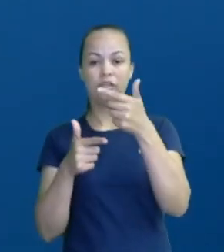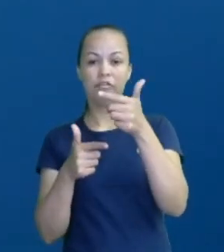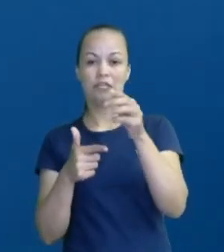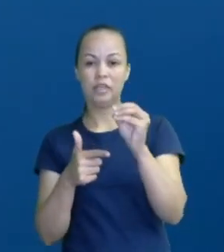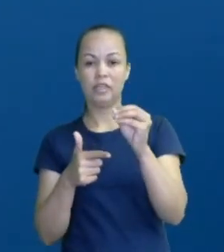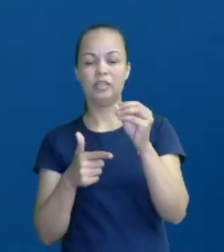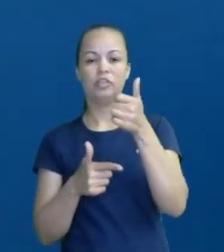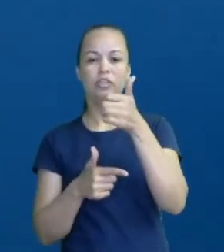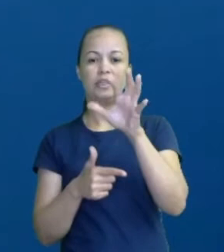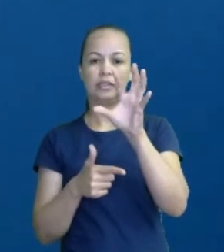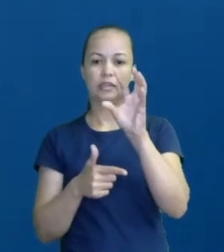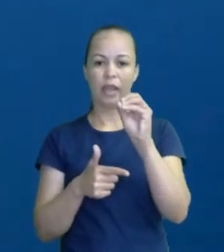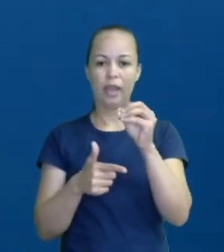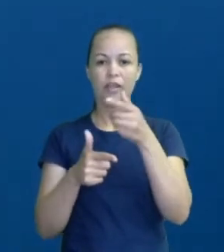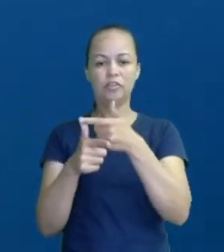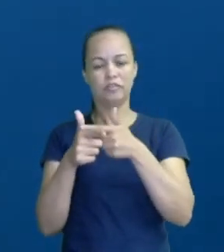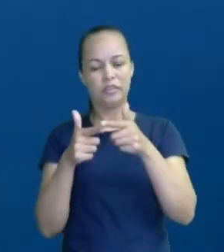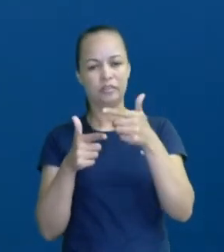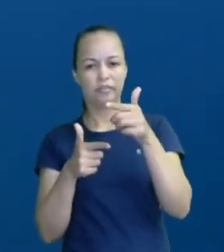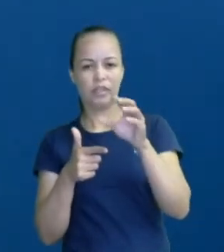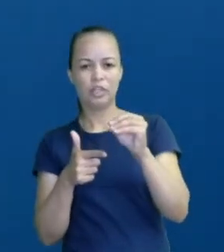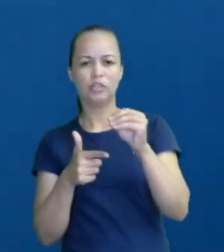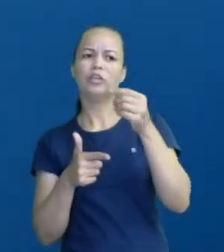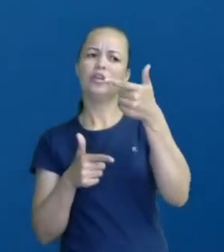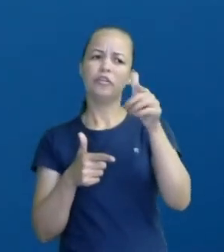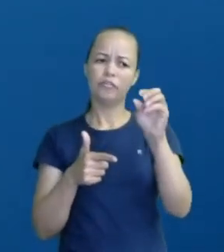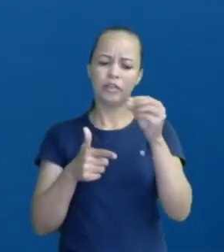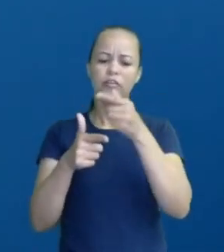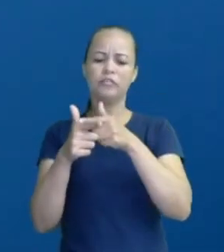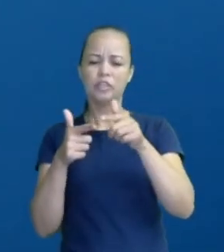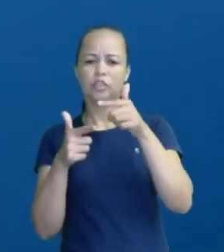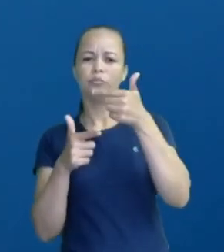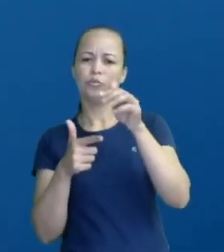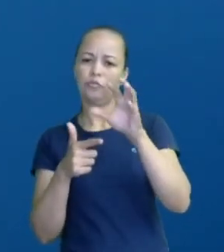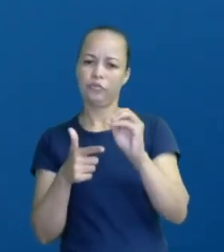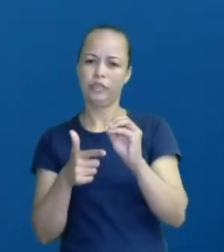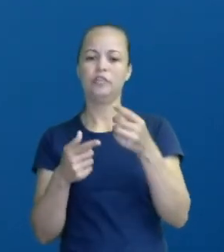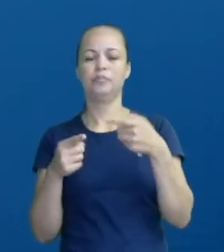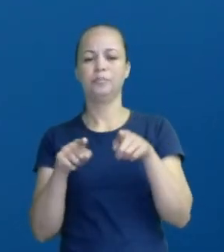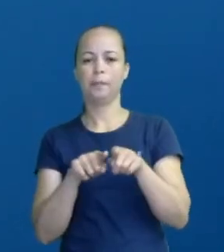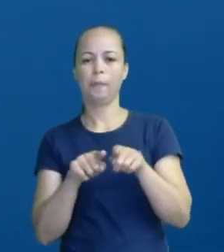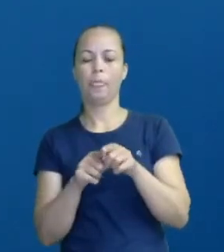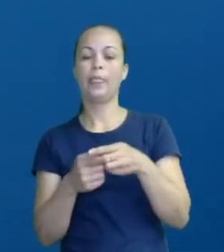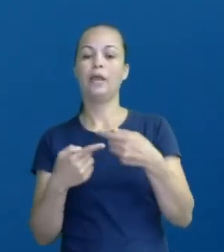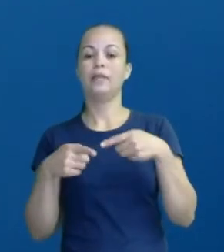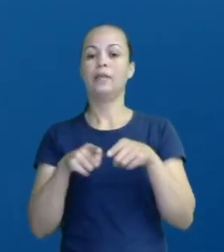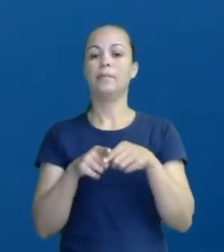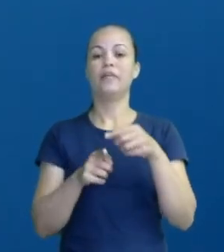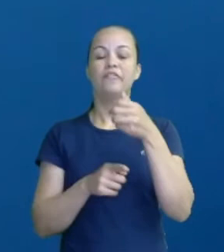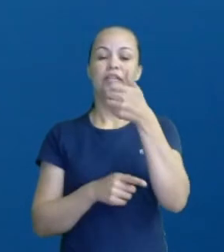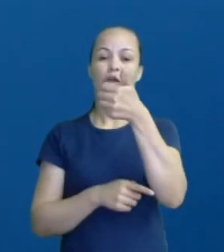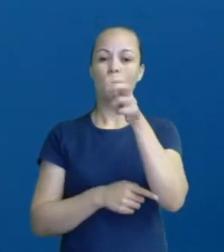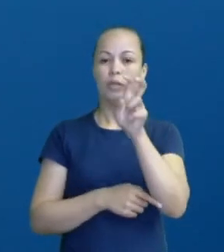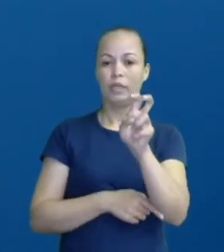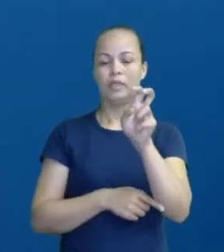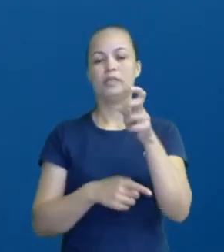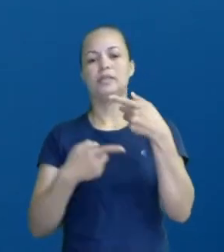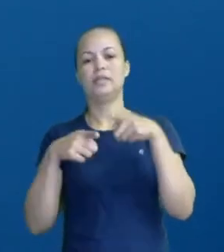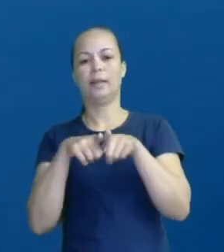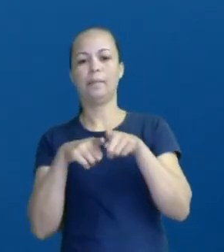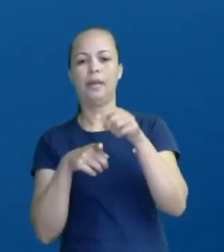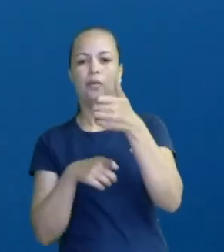20 divide ele mesmo, tá certo? Então, vou fazer a mesma coisa aqui com 15 e com o